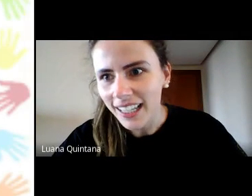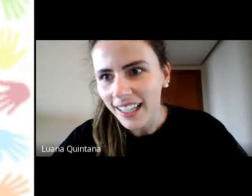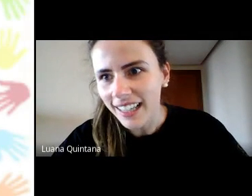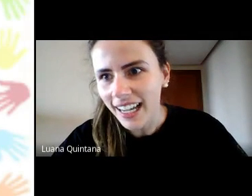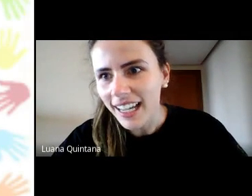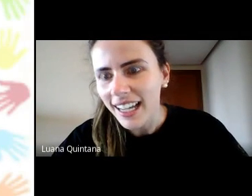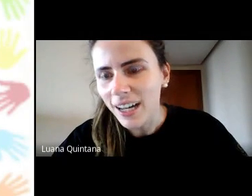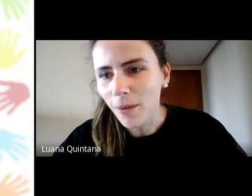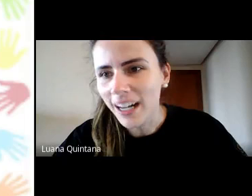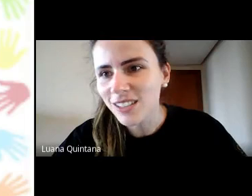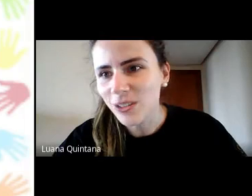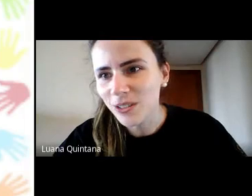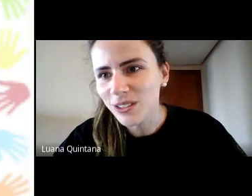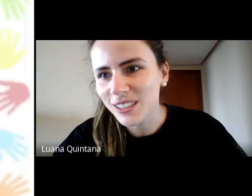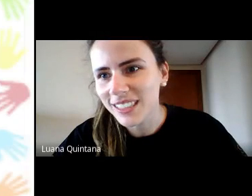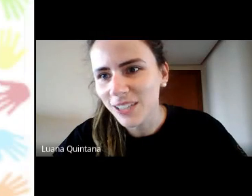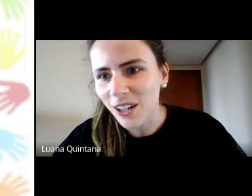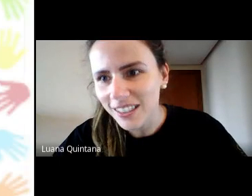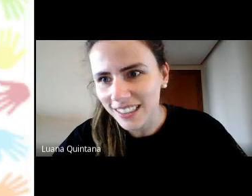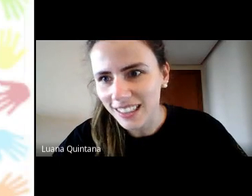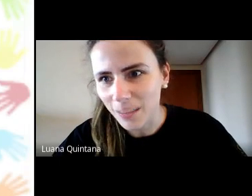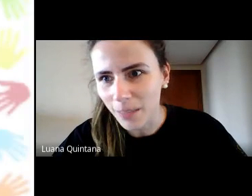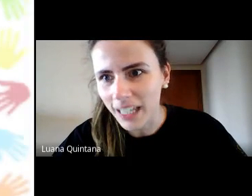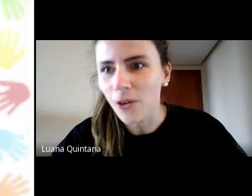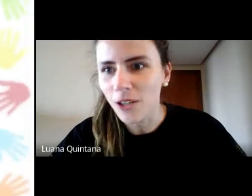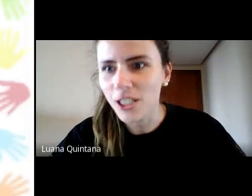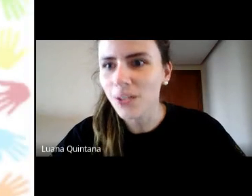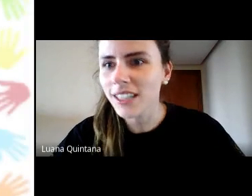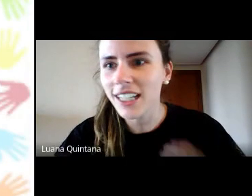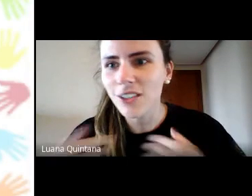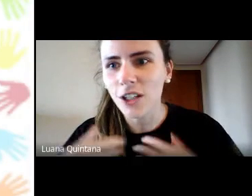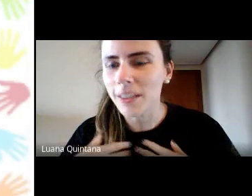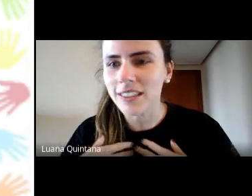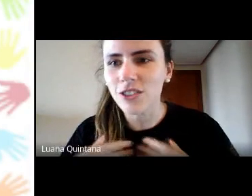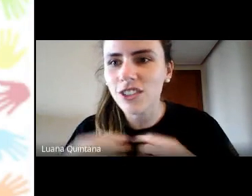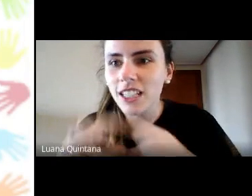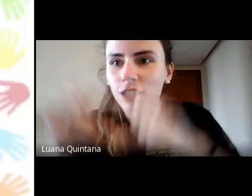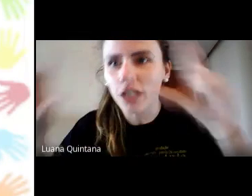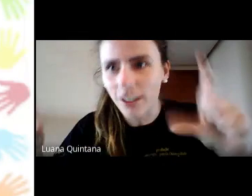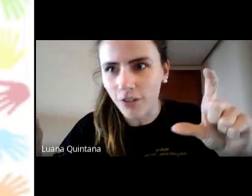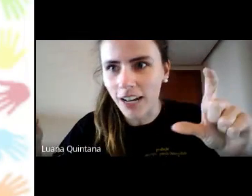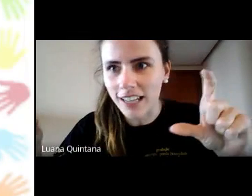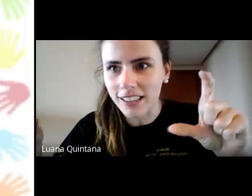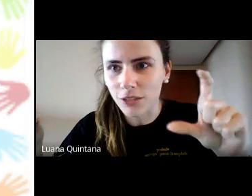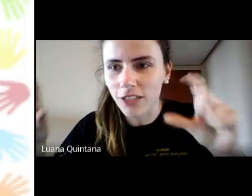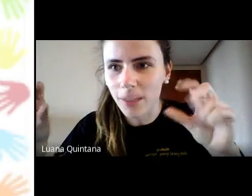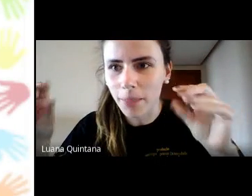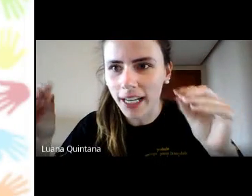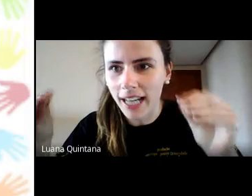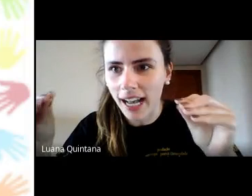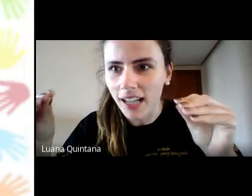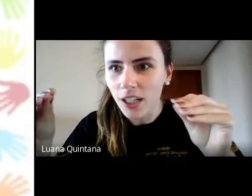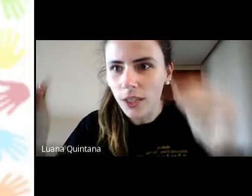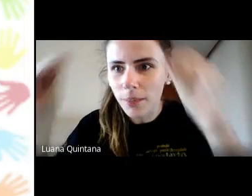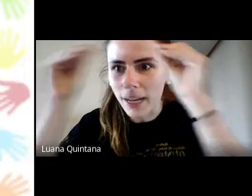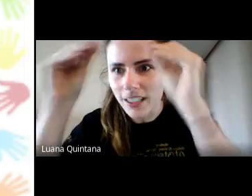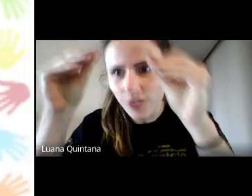que, né, é uma desconstrução nossa também. Hoje eu entendo que eu não preciso dizer toda a frase, eu tenho que